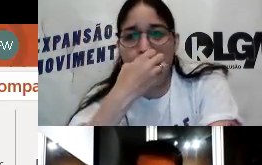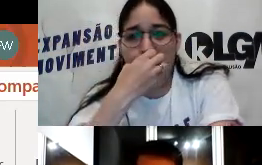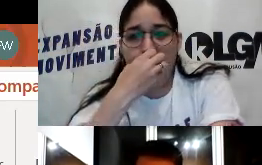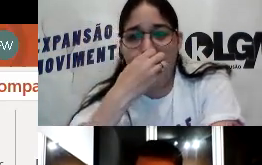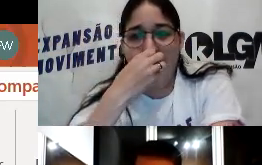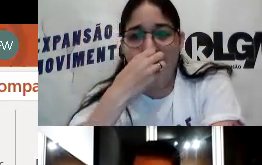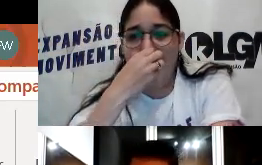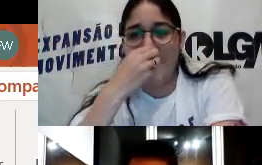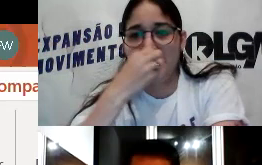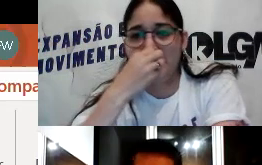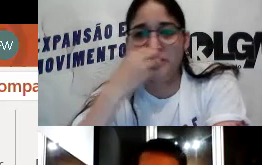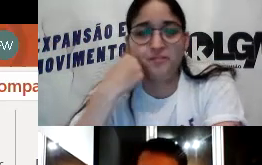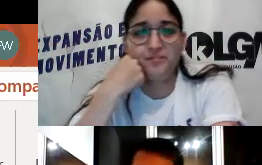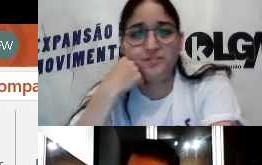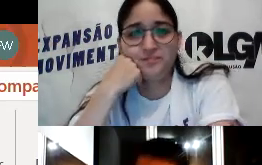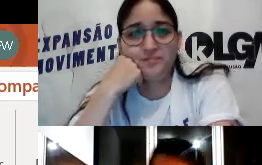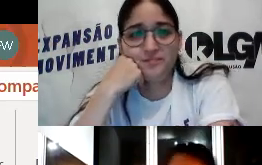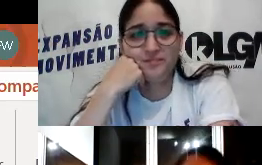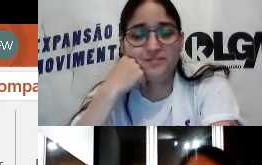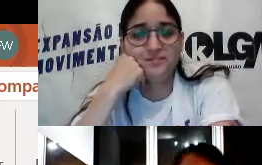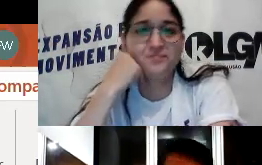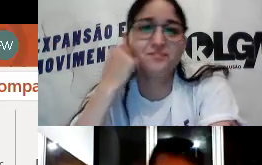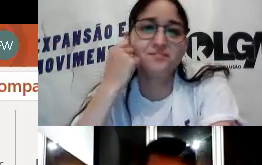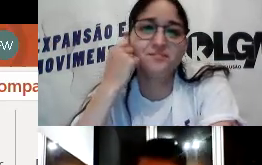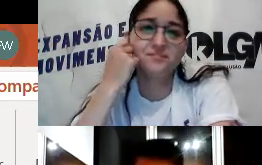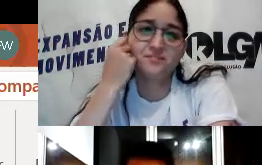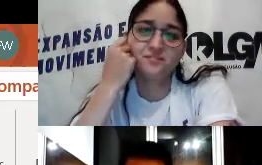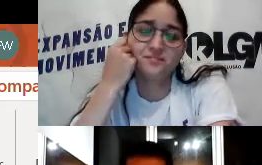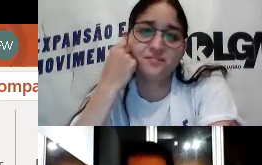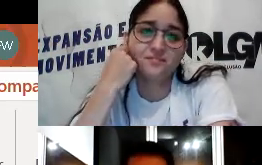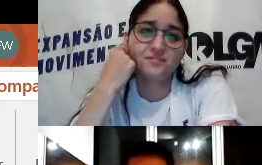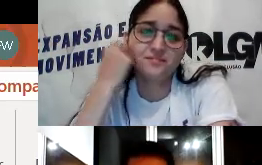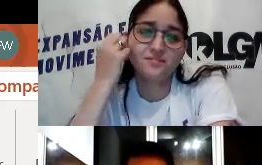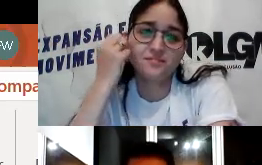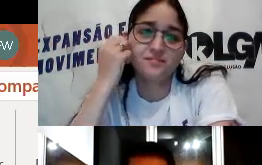Obrigado, Silvia, obrigado, Natália, pelas palavras.